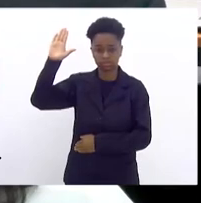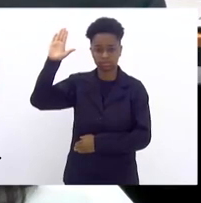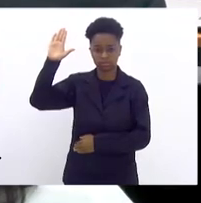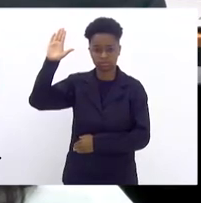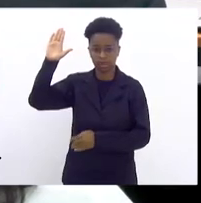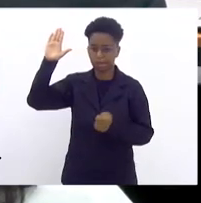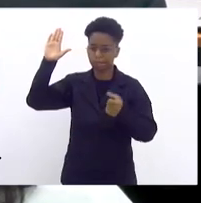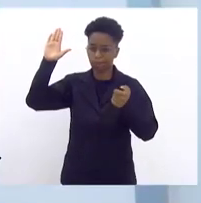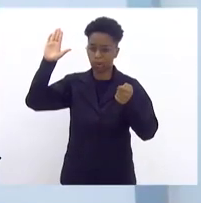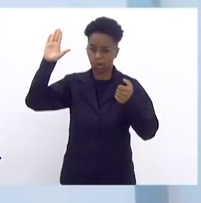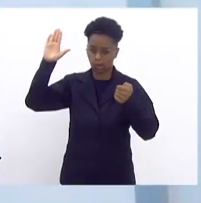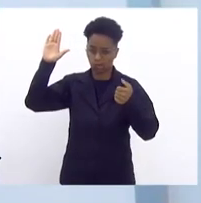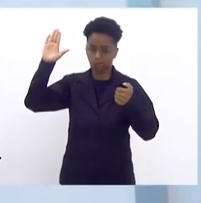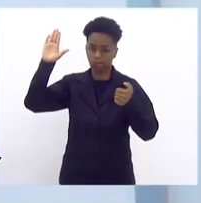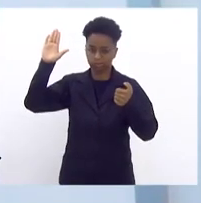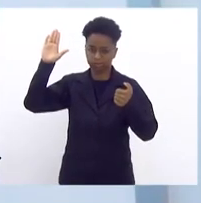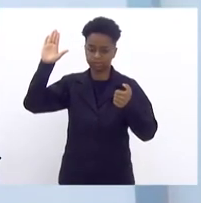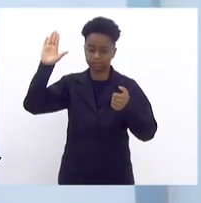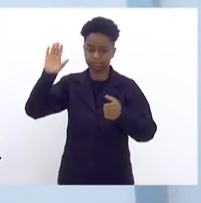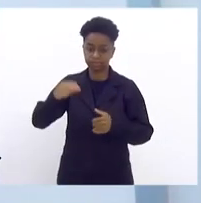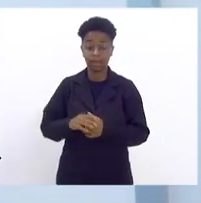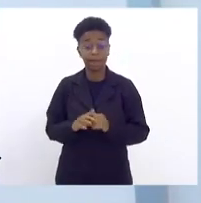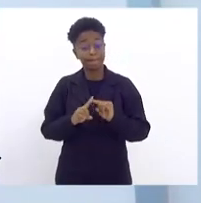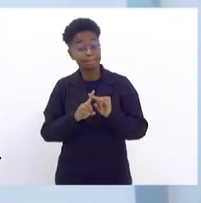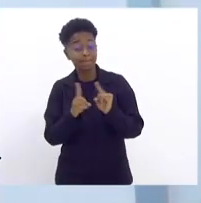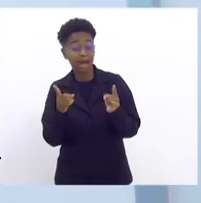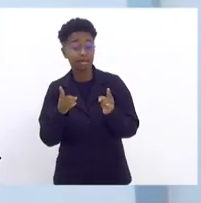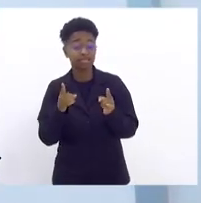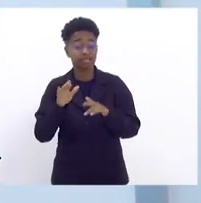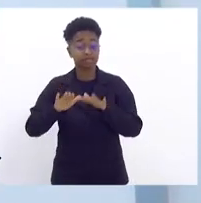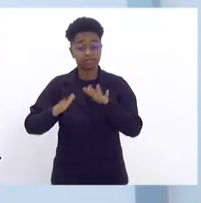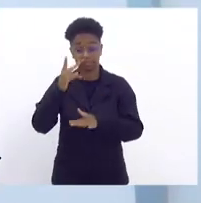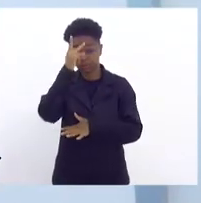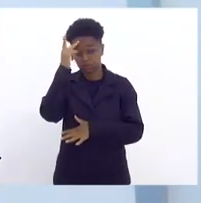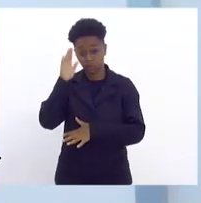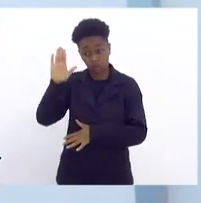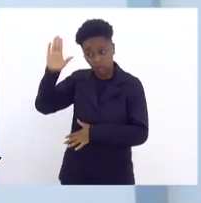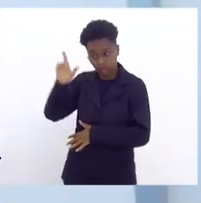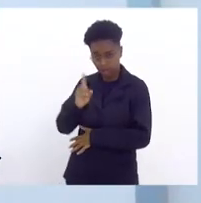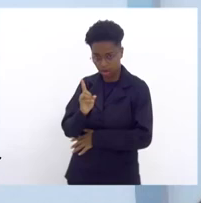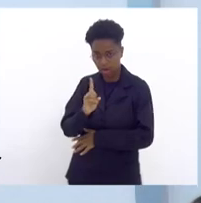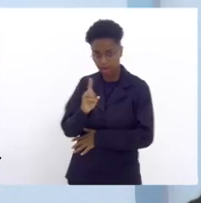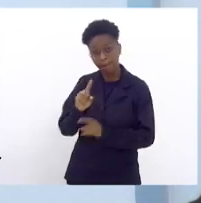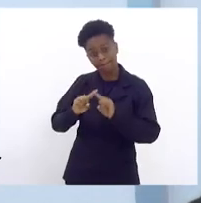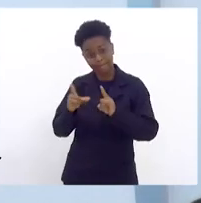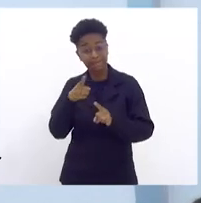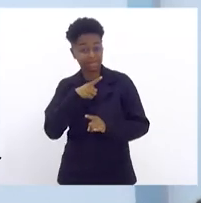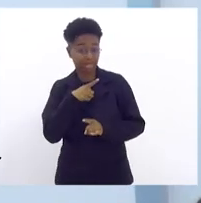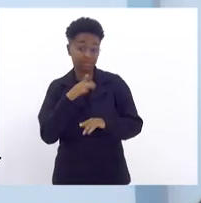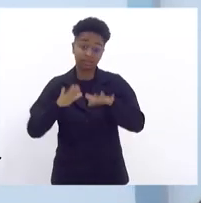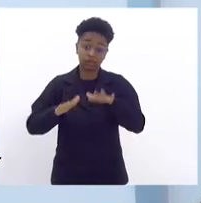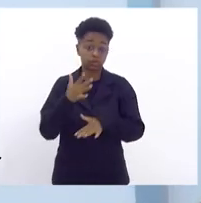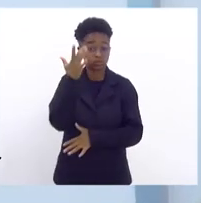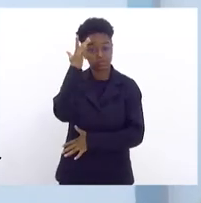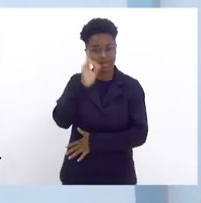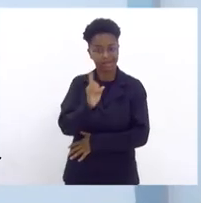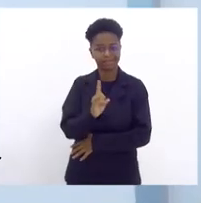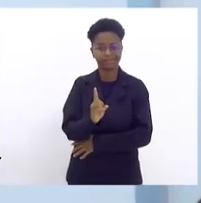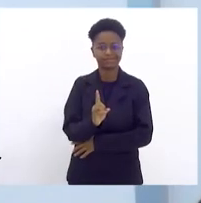poucas pessoas Mas de repente muitas coisas não levantaram tem e talvez não saiba